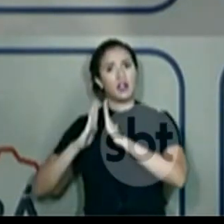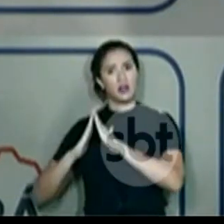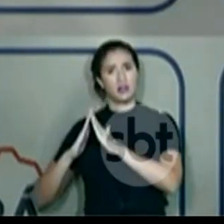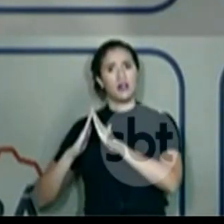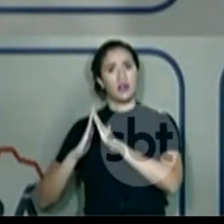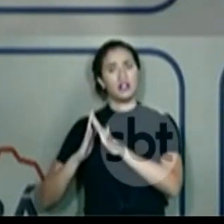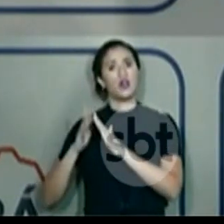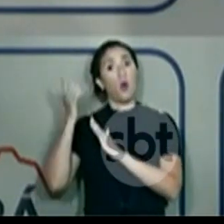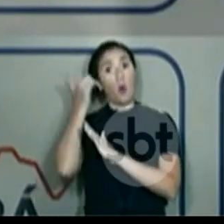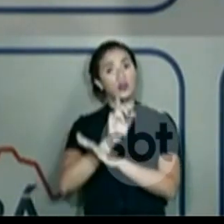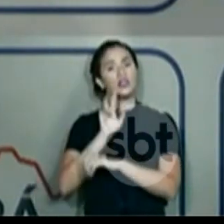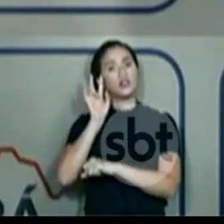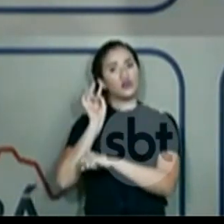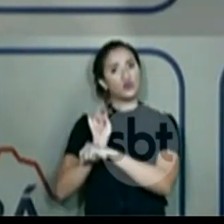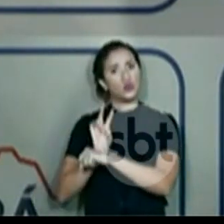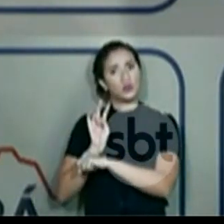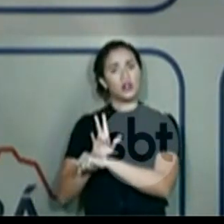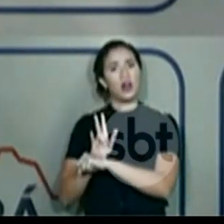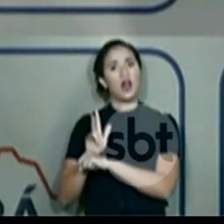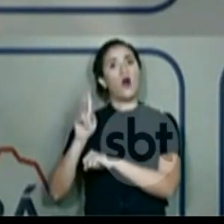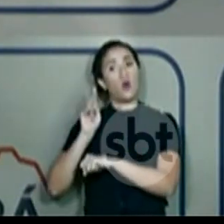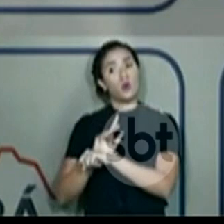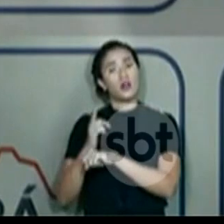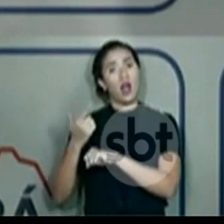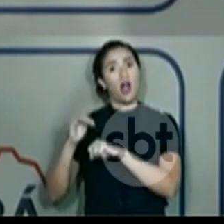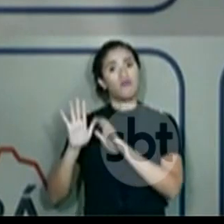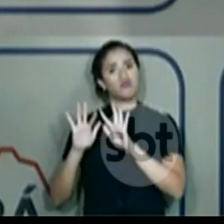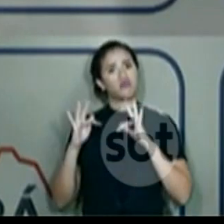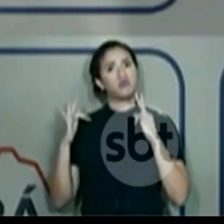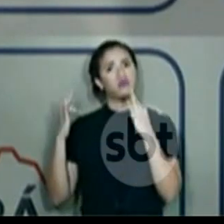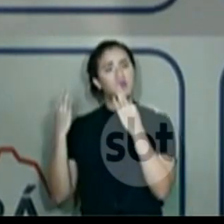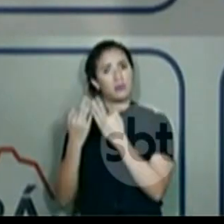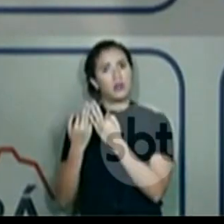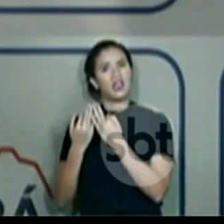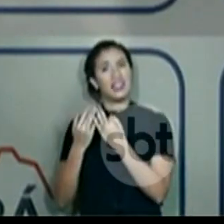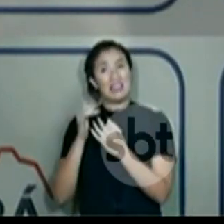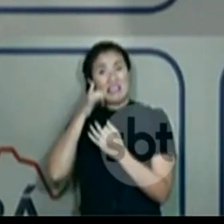se cuidar cuidar do próximo evitar a exposição